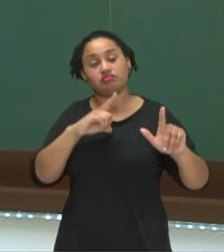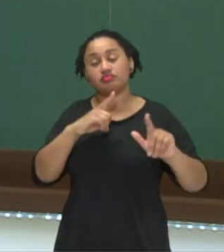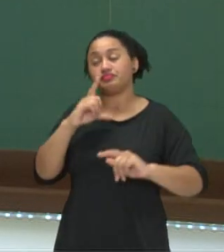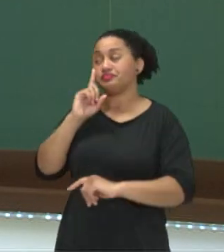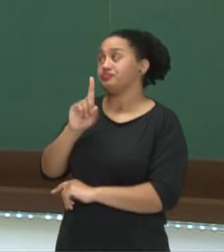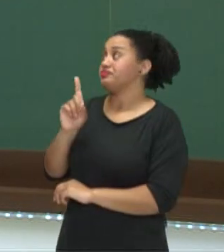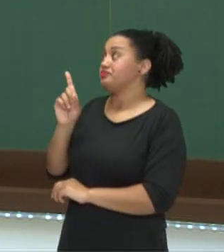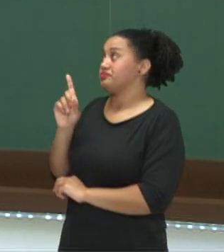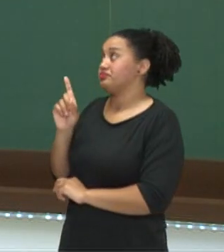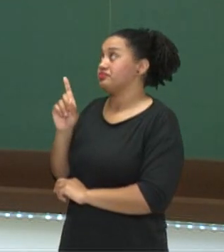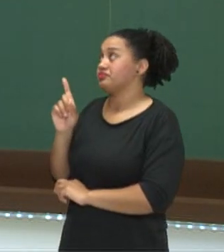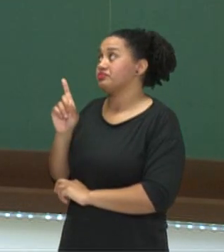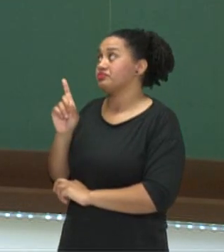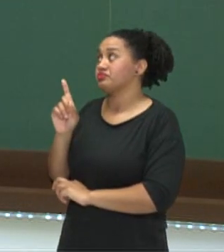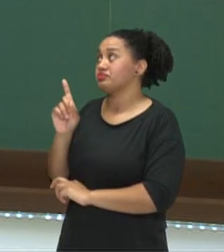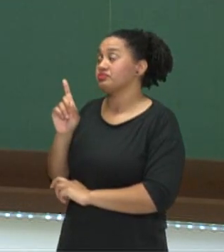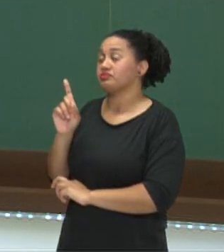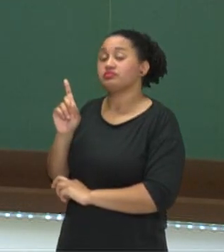de alumínio.